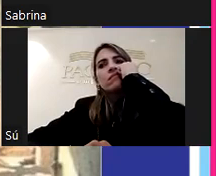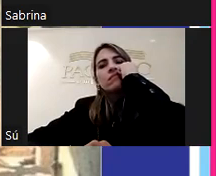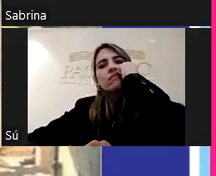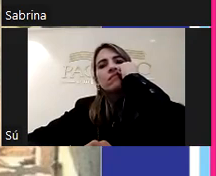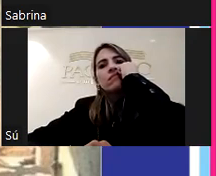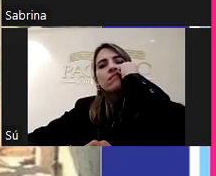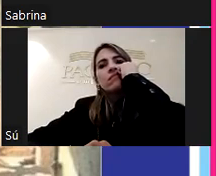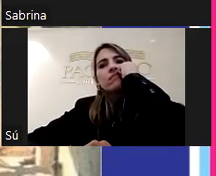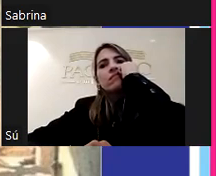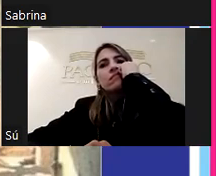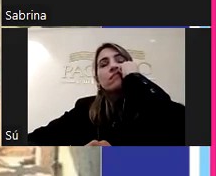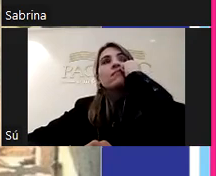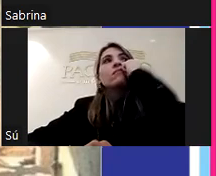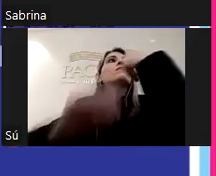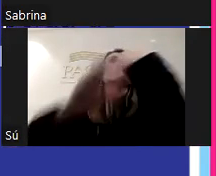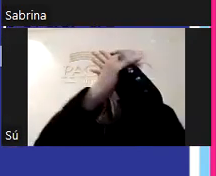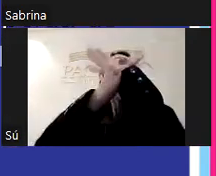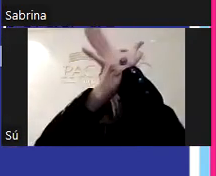mulher.